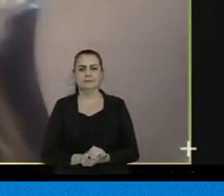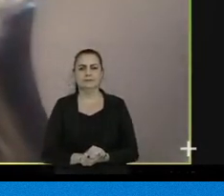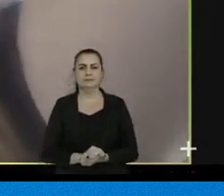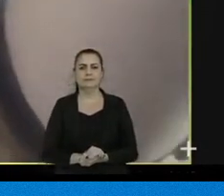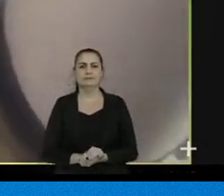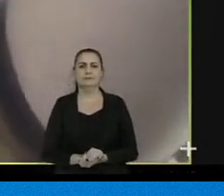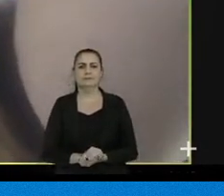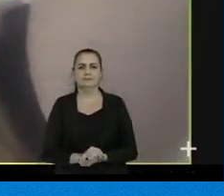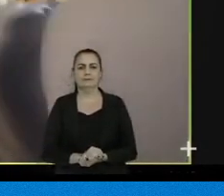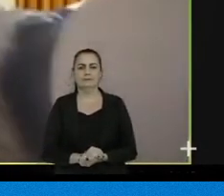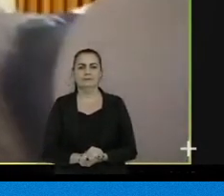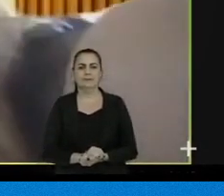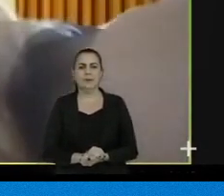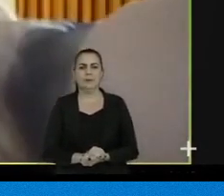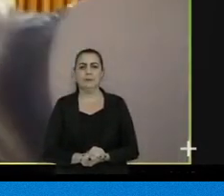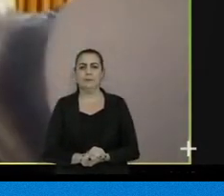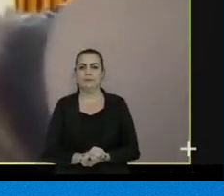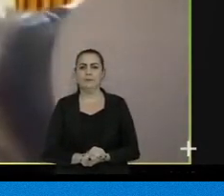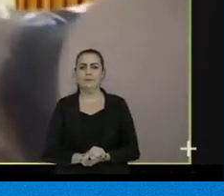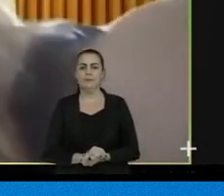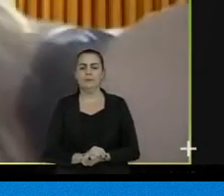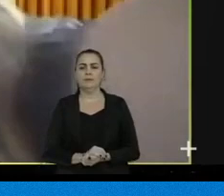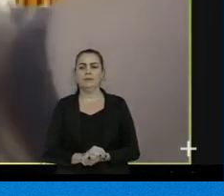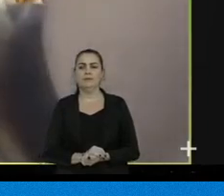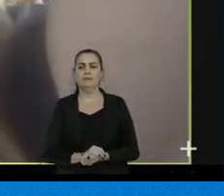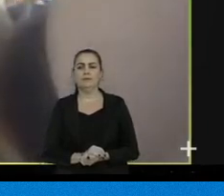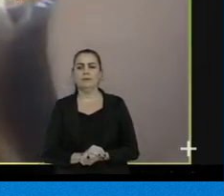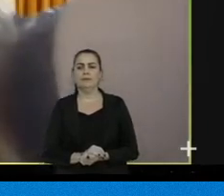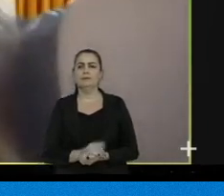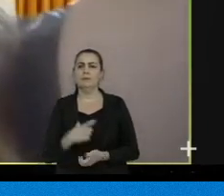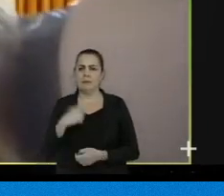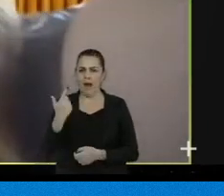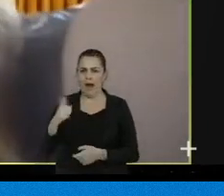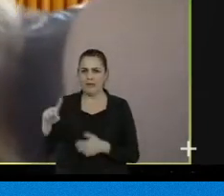É isso, gente. Mais alguma perguntinha?